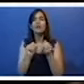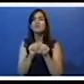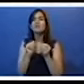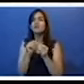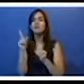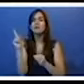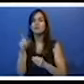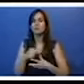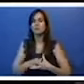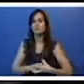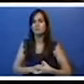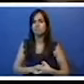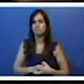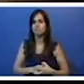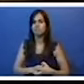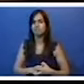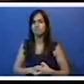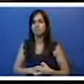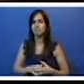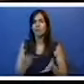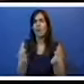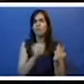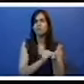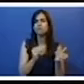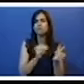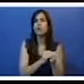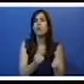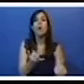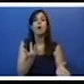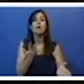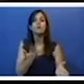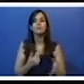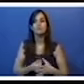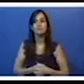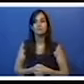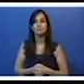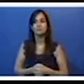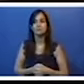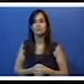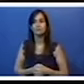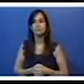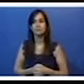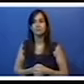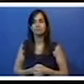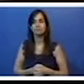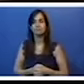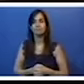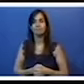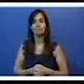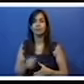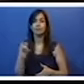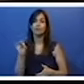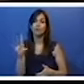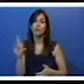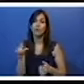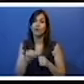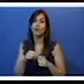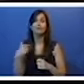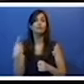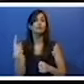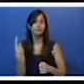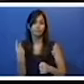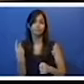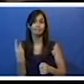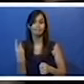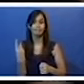trapézio e olha lá aqui pessoal eu só consigo formar um